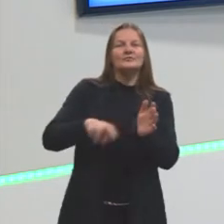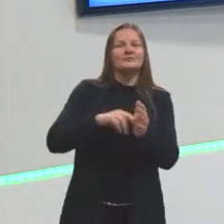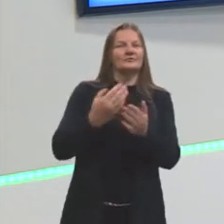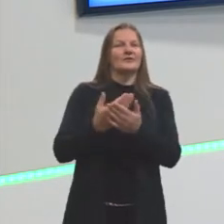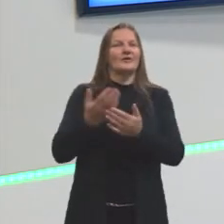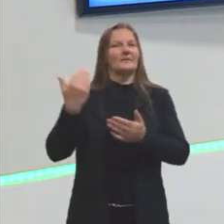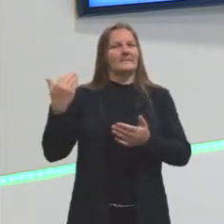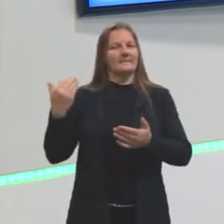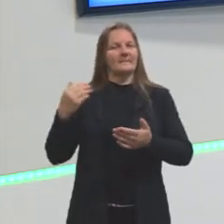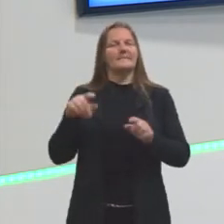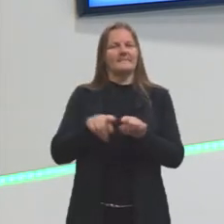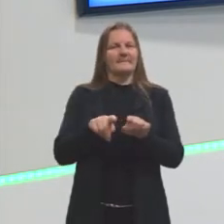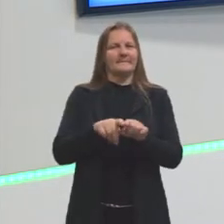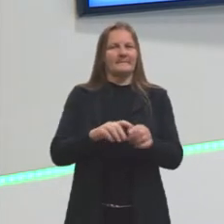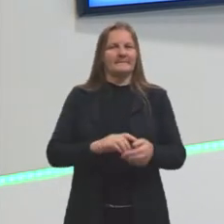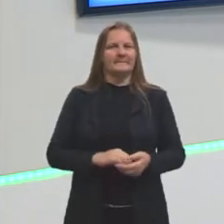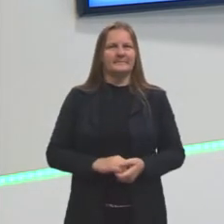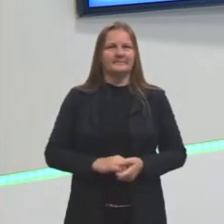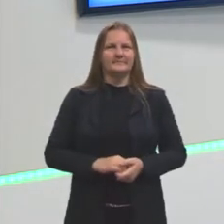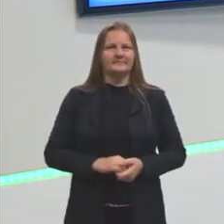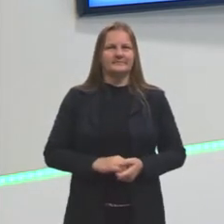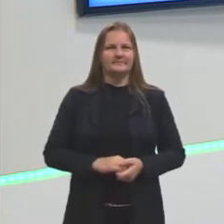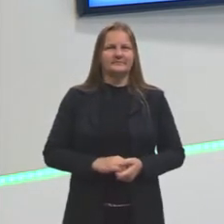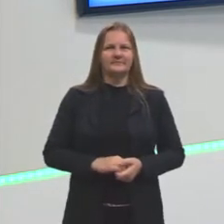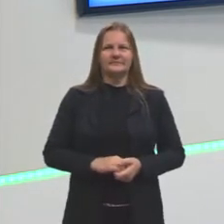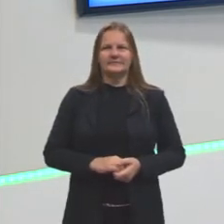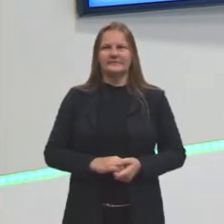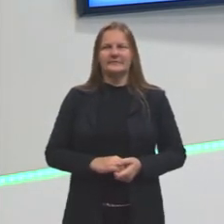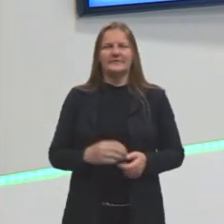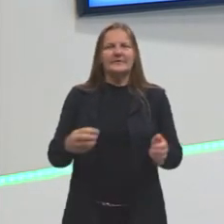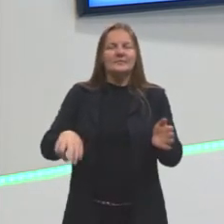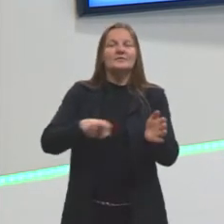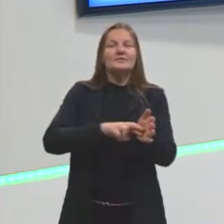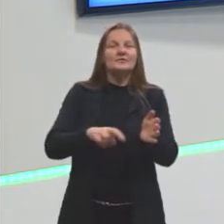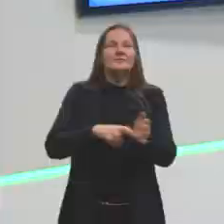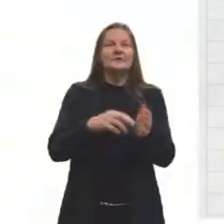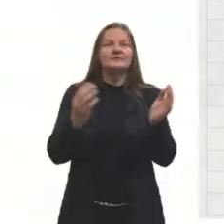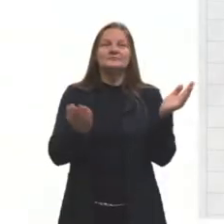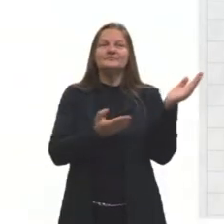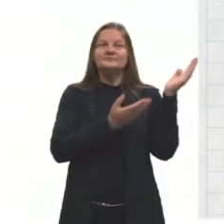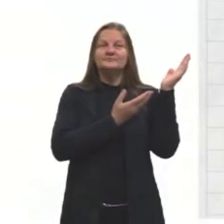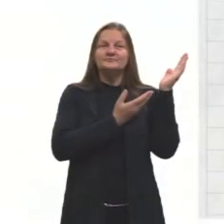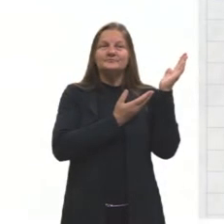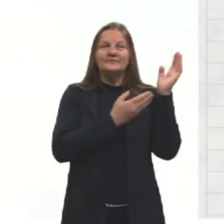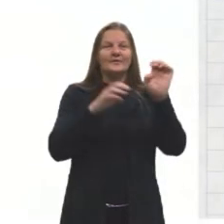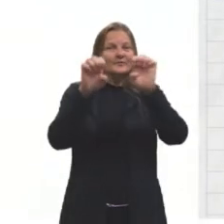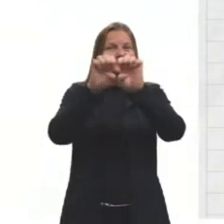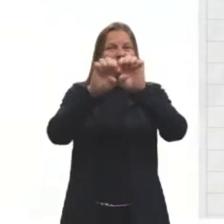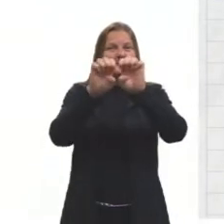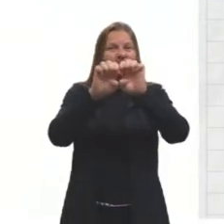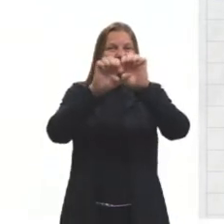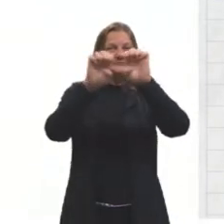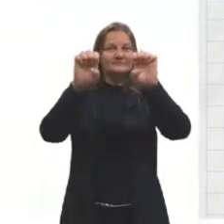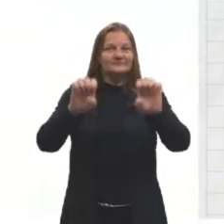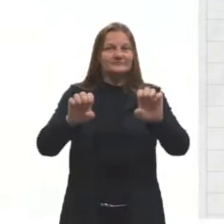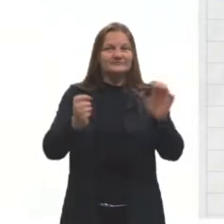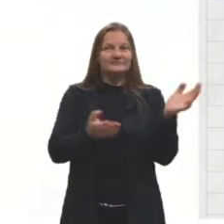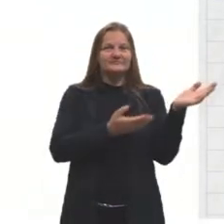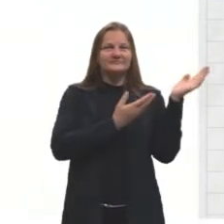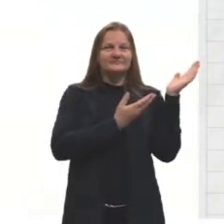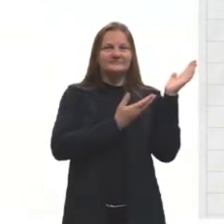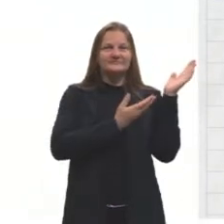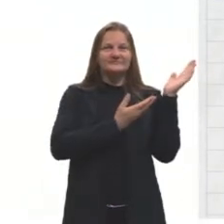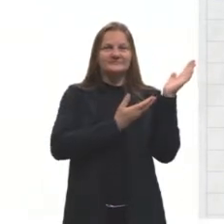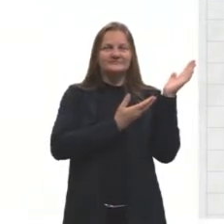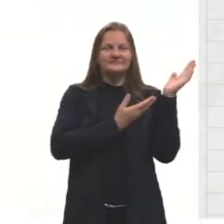aula passada também Oi gente retomar então eu trouxe o esqueminha que eu deixei no final da aula